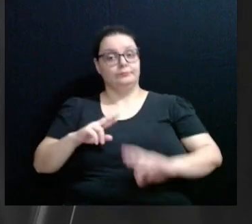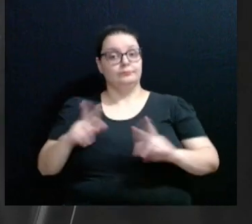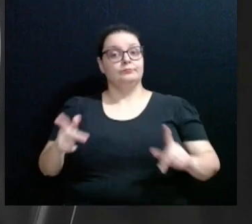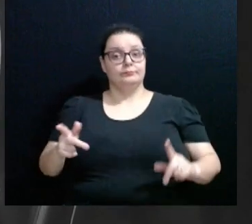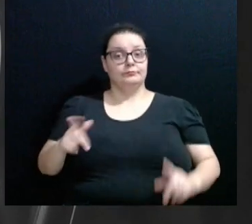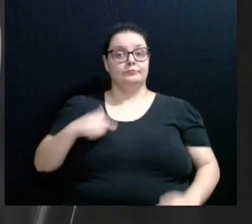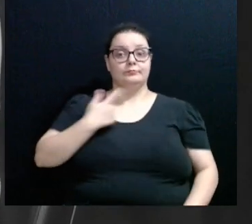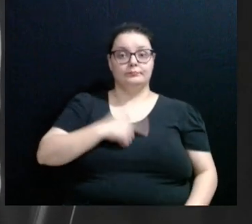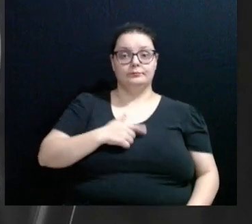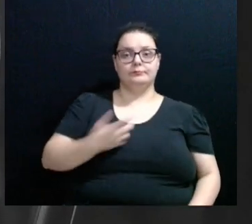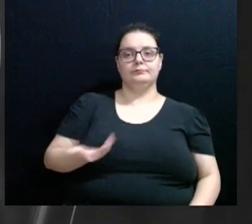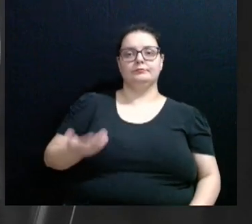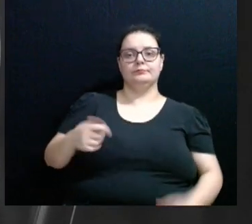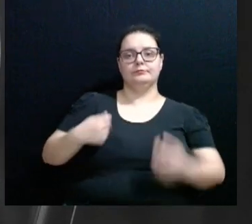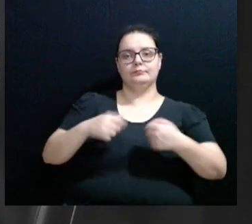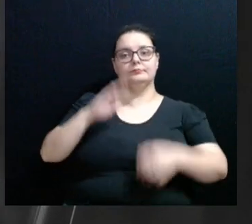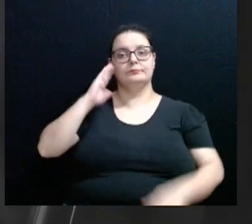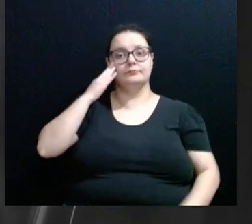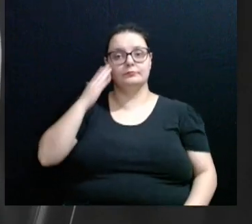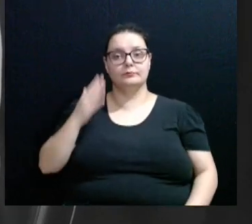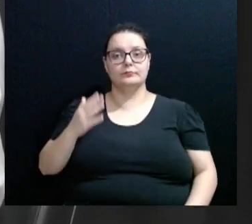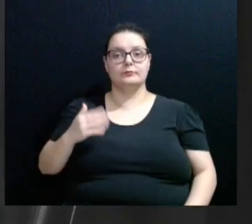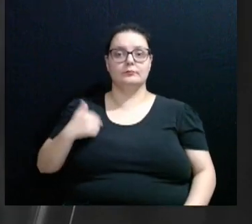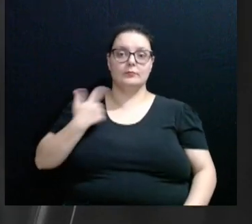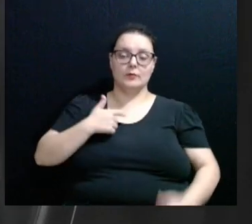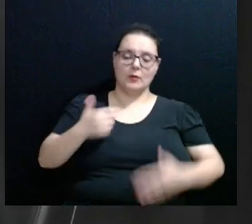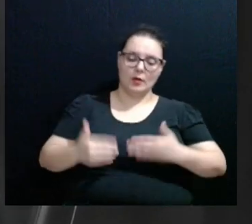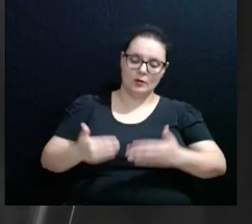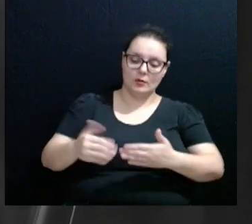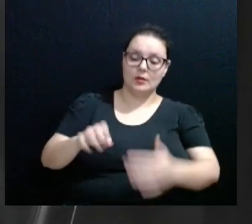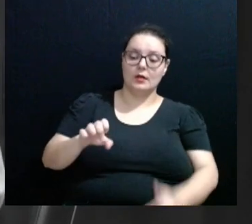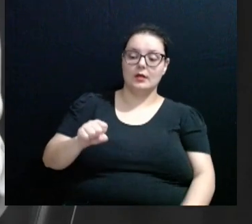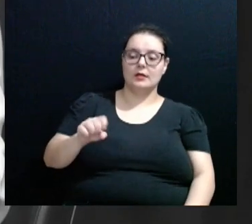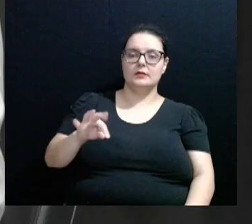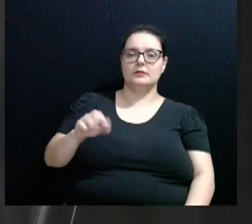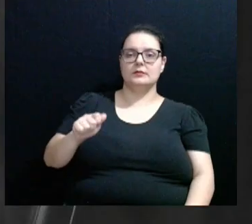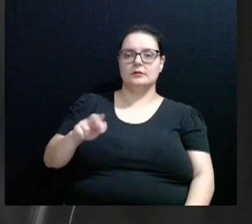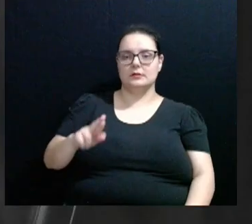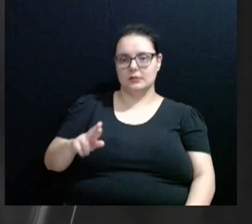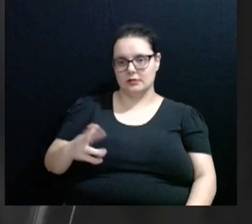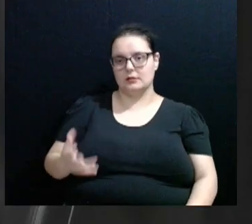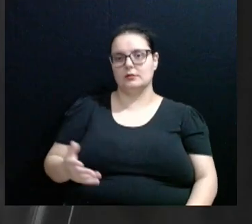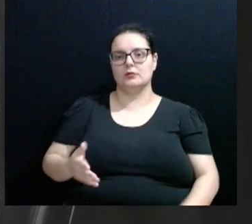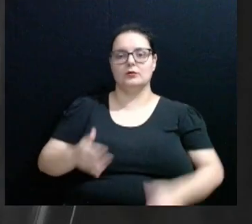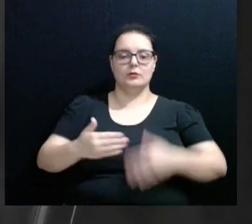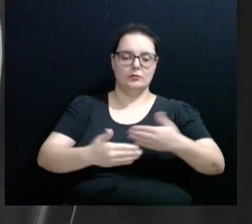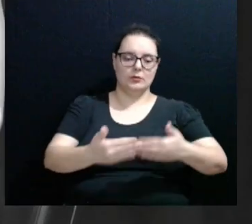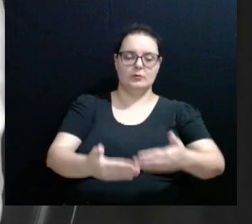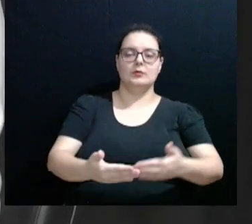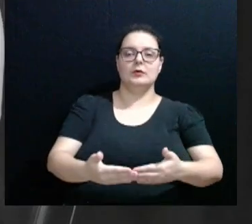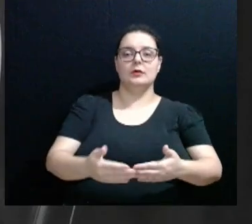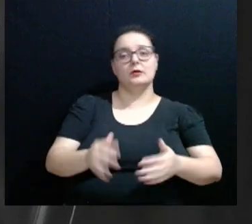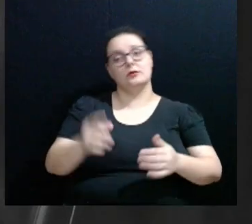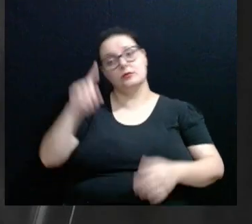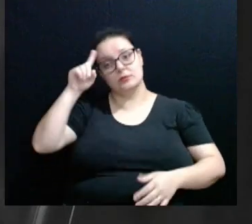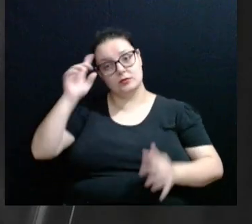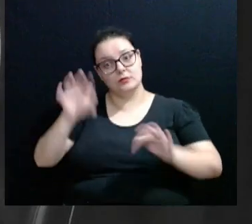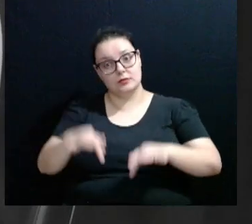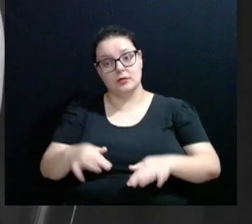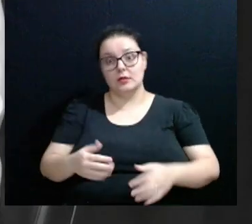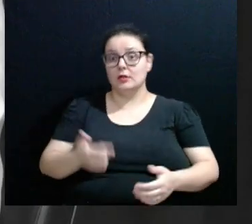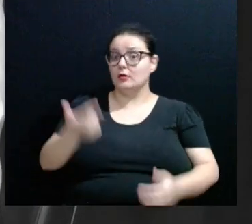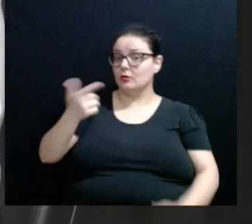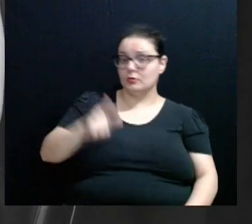gente está num processo que vai terminar. E que a gente tem que manter os nossos valores, nossos princípios, e entender